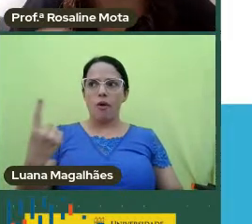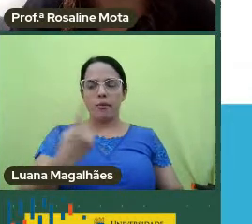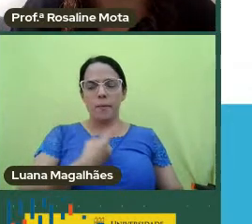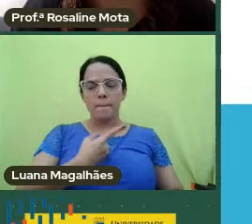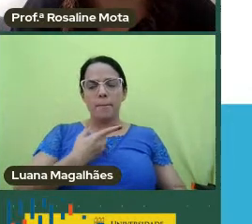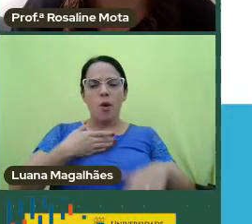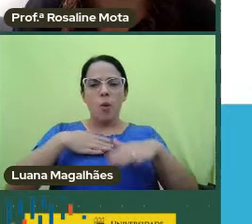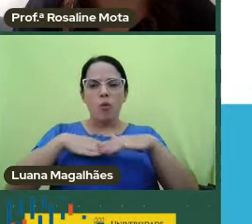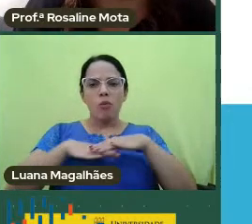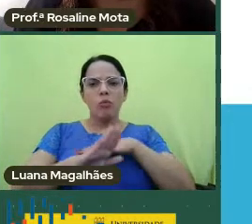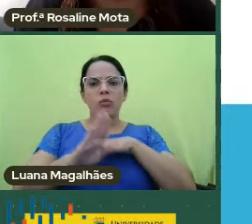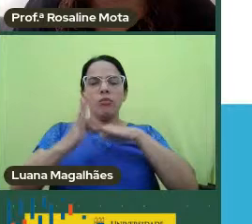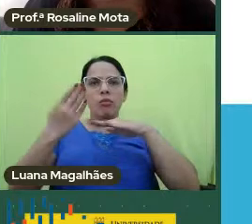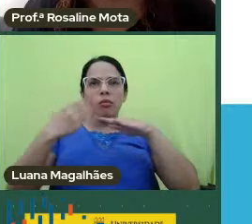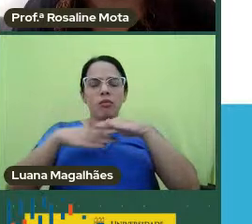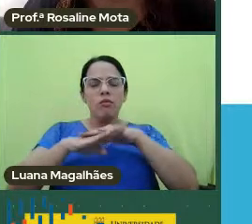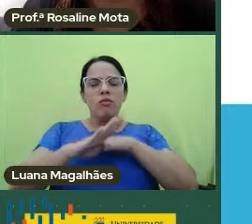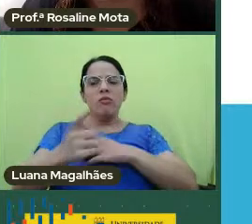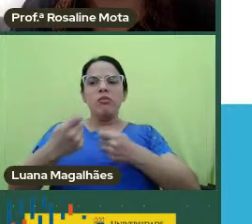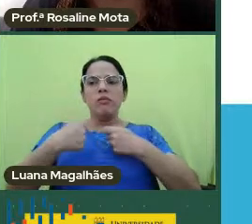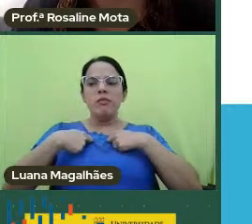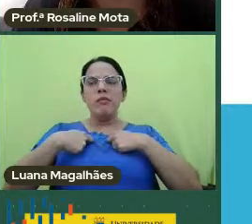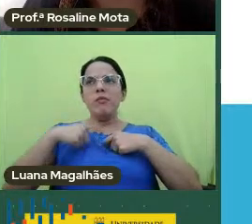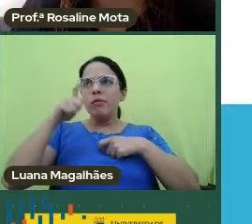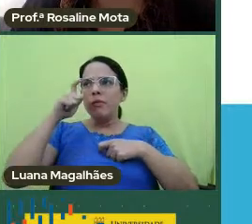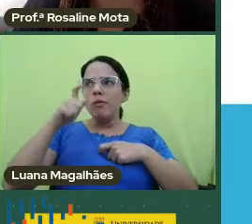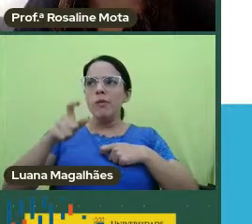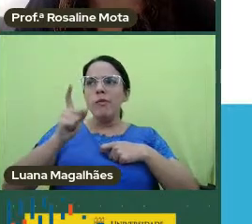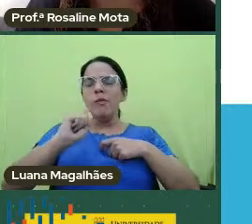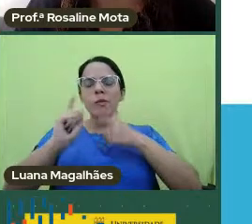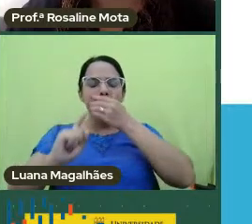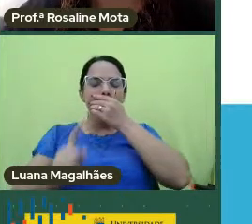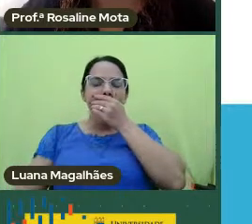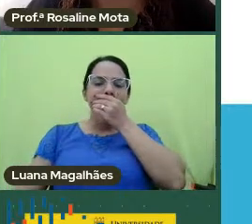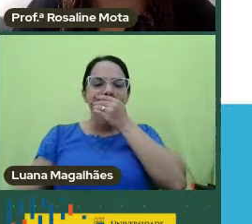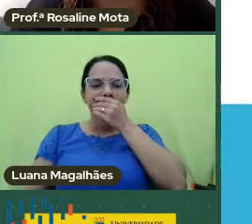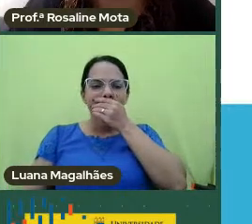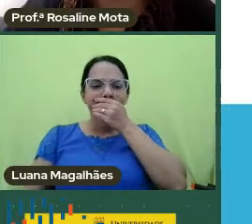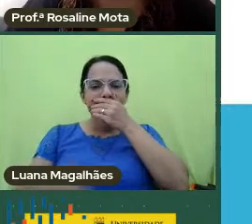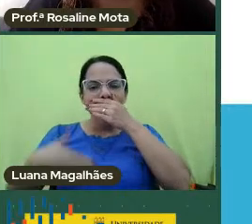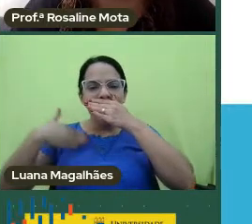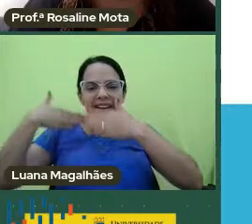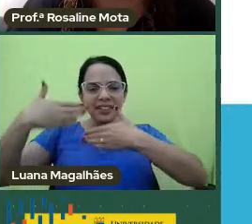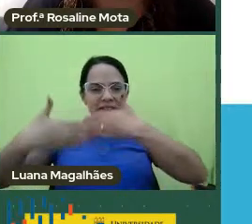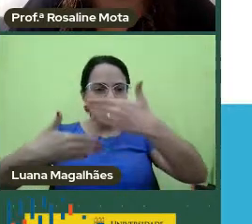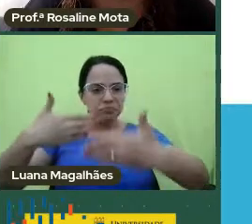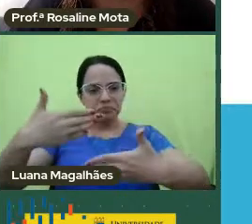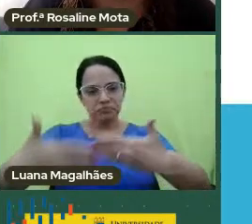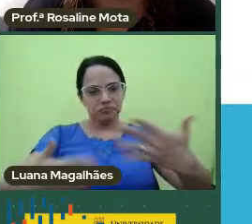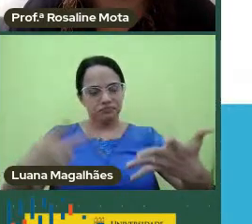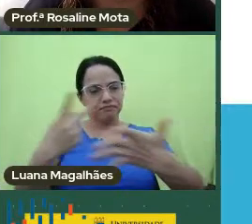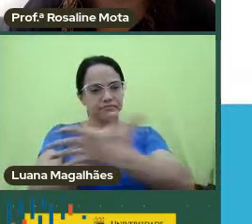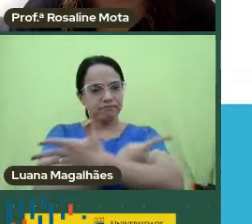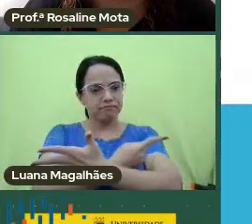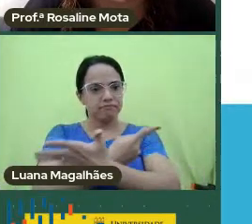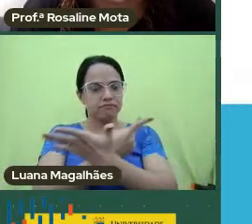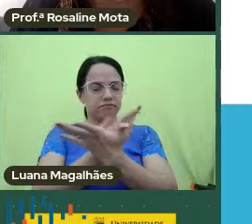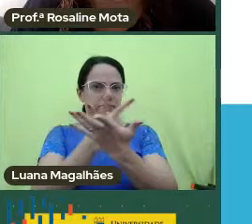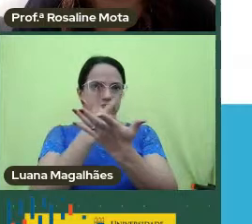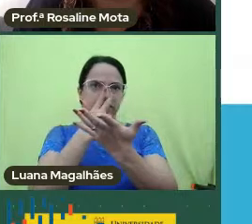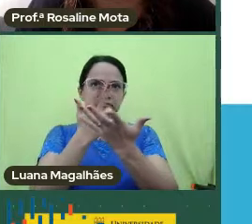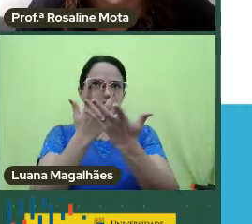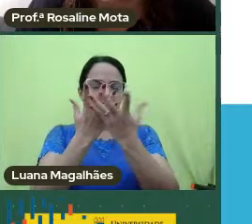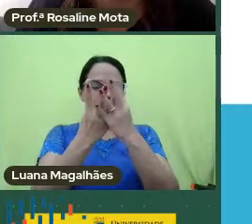guardando à medida que isso nos interessa. E a partir disso aí, muita coisa vai